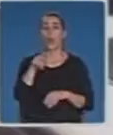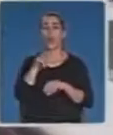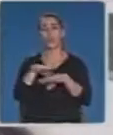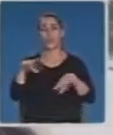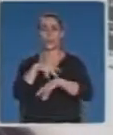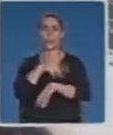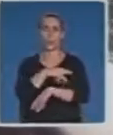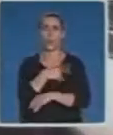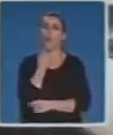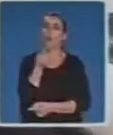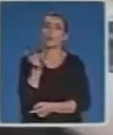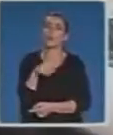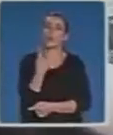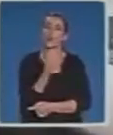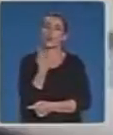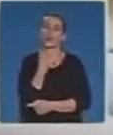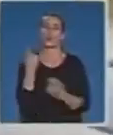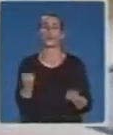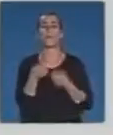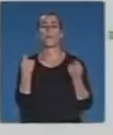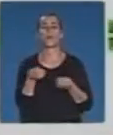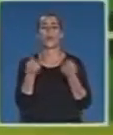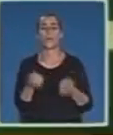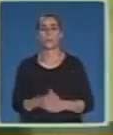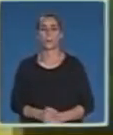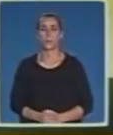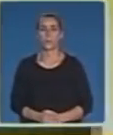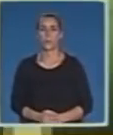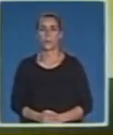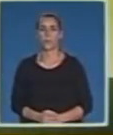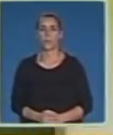Delgada mais uma vez sozinho em campanha.